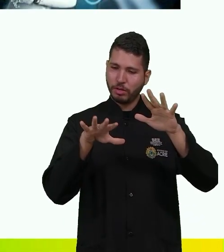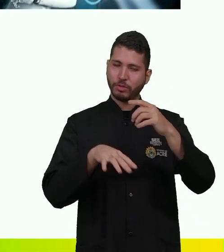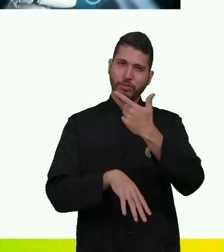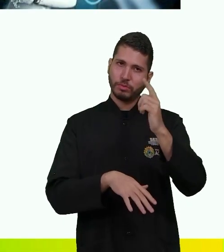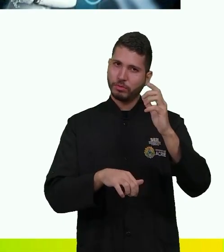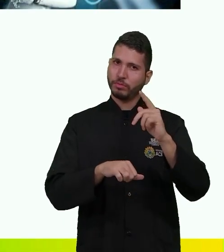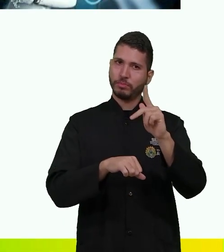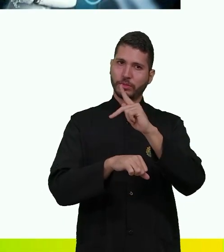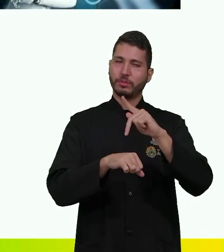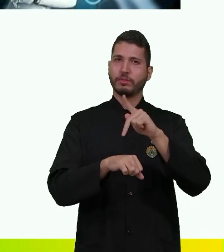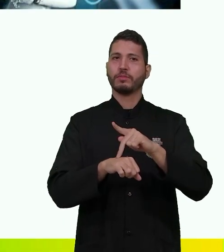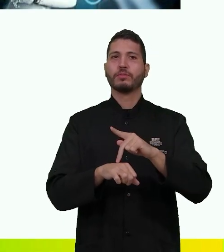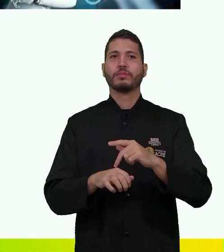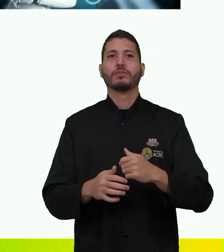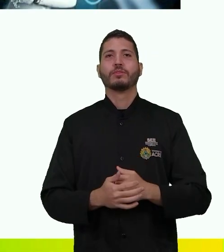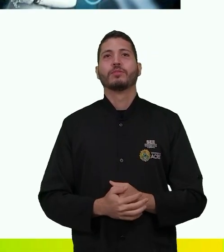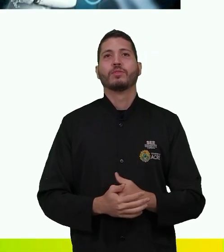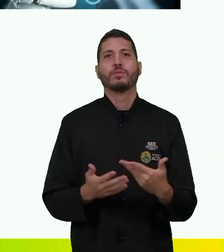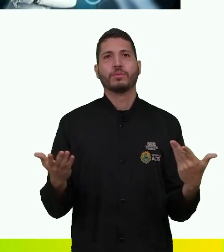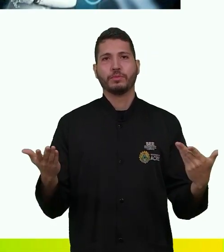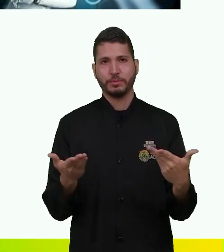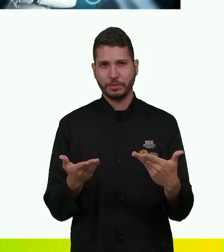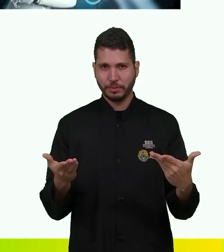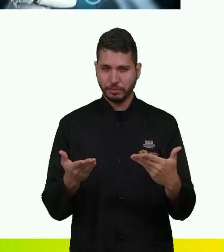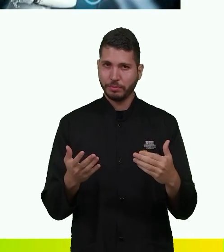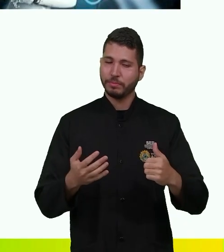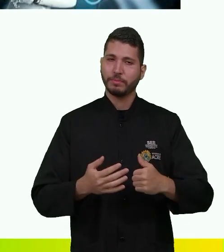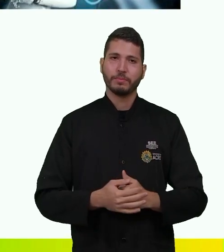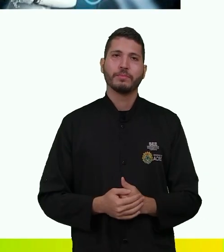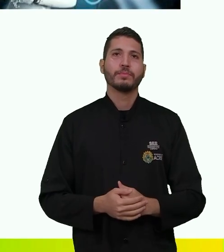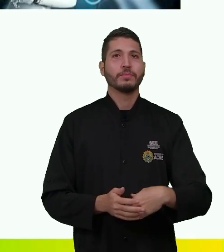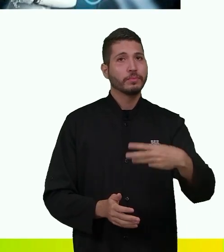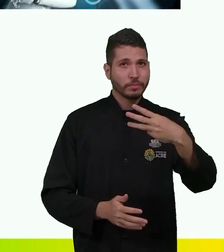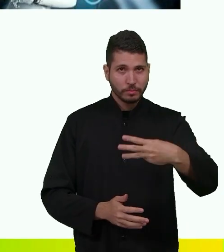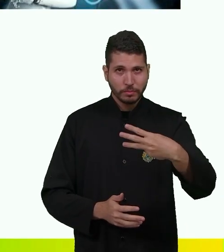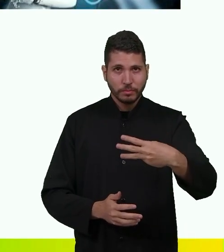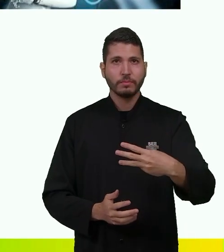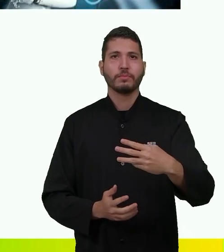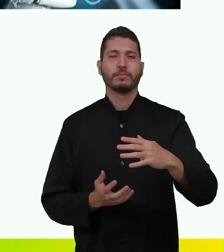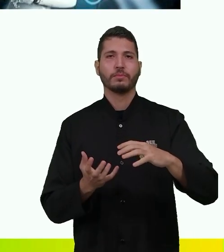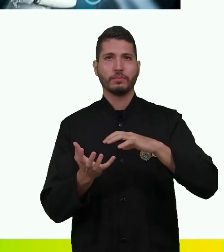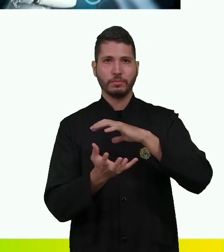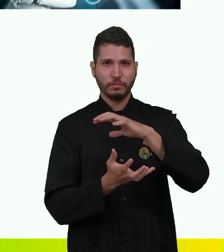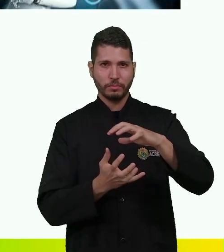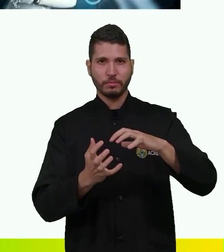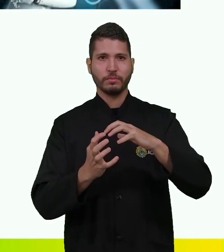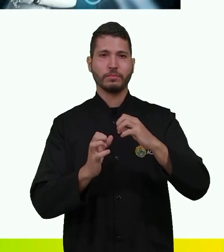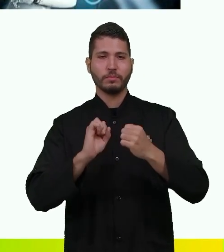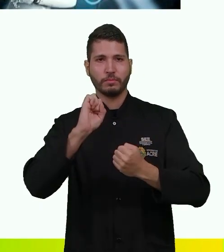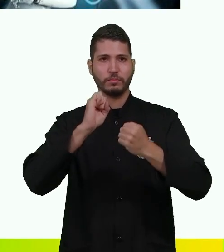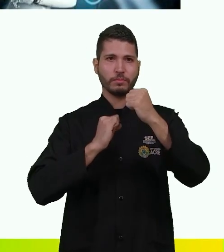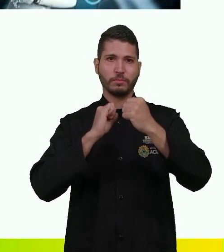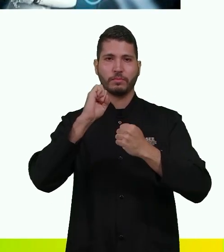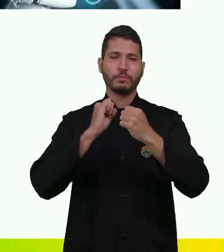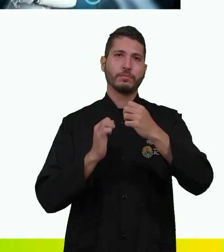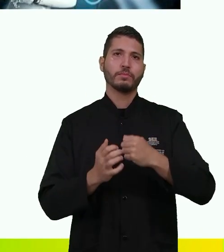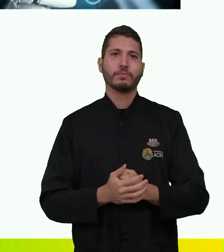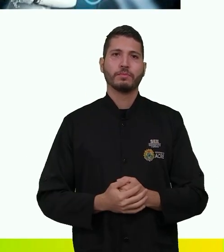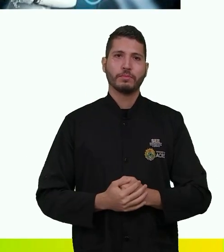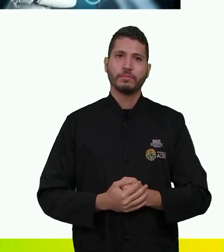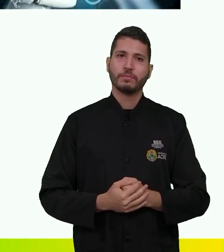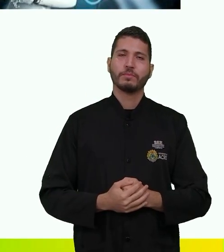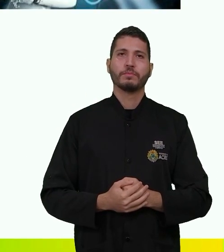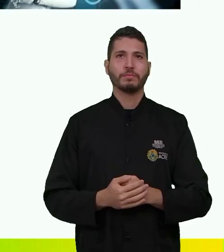Hoje, na aula, nessa segunda parte, nós vamos falar sobre a terceira Revolução Industrial, também conhecida como